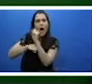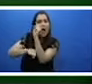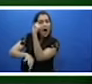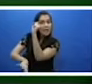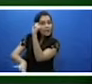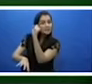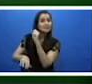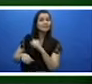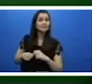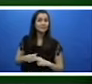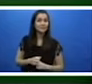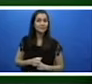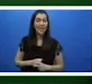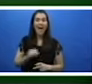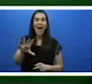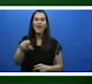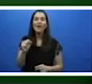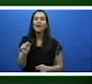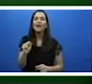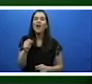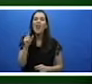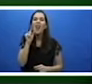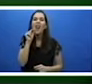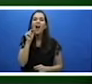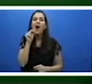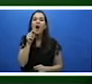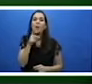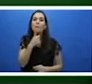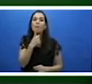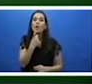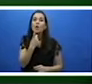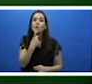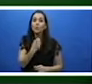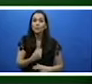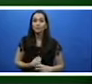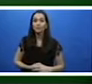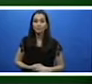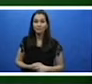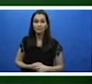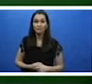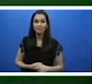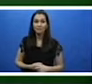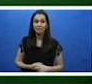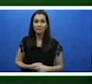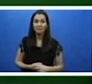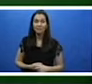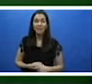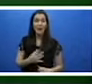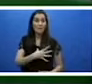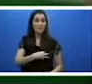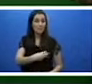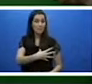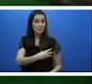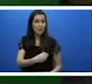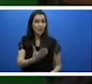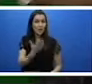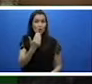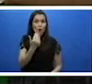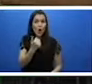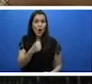Agora, pega o lápis vermelho. Vamos separar a imagem dos mamíferos. Aqueles que são